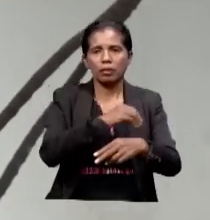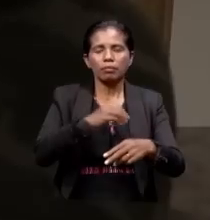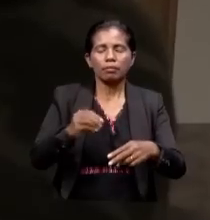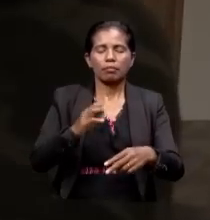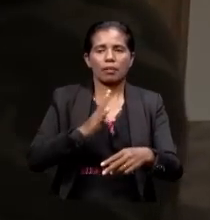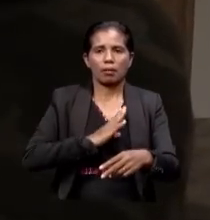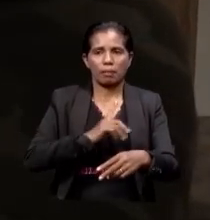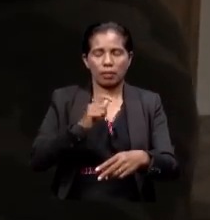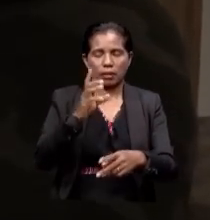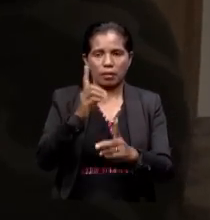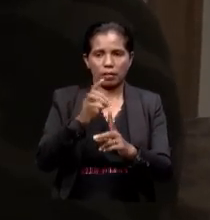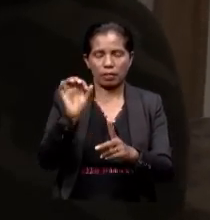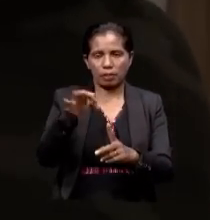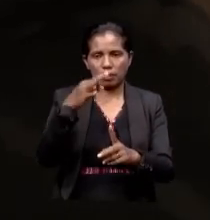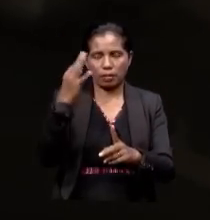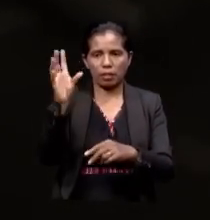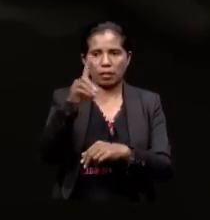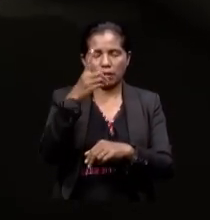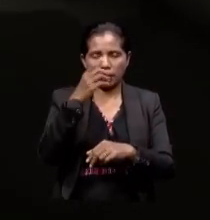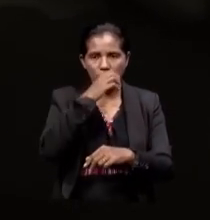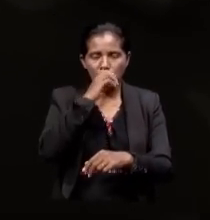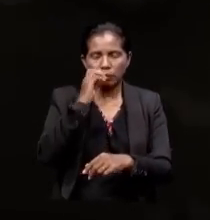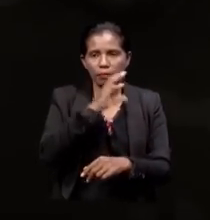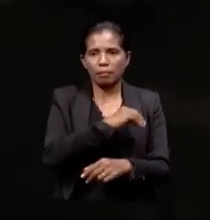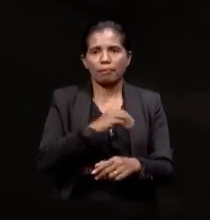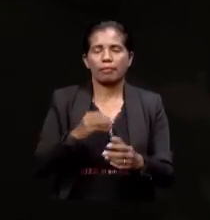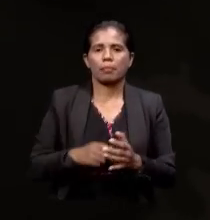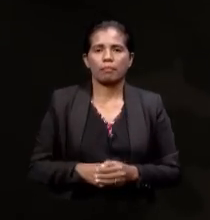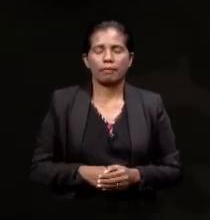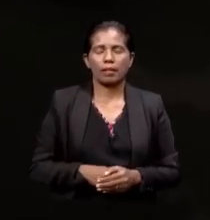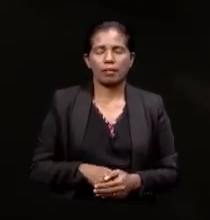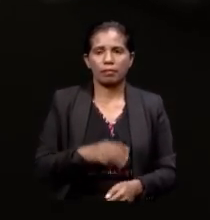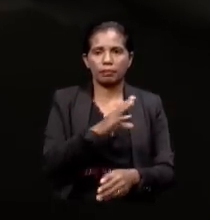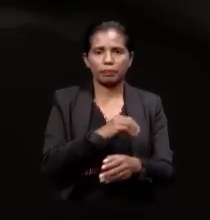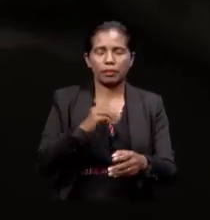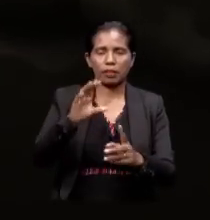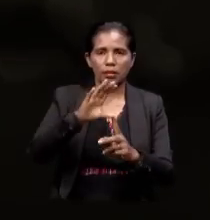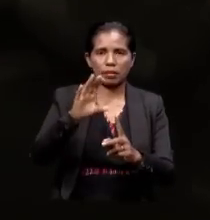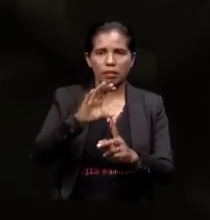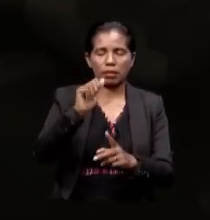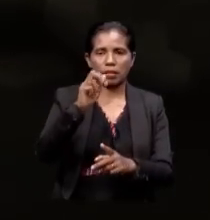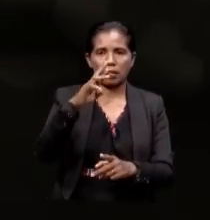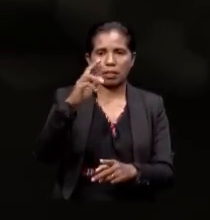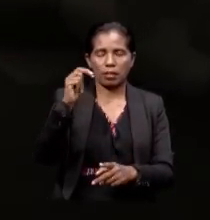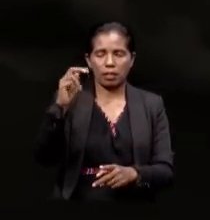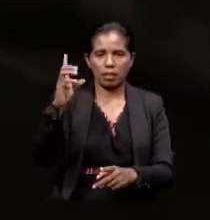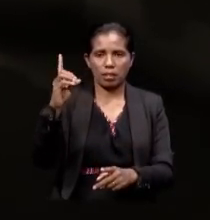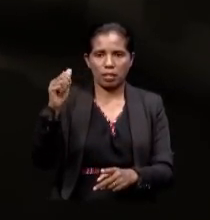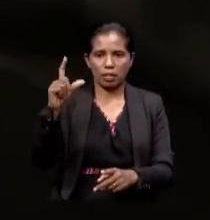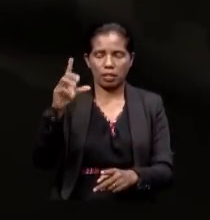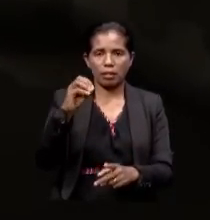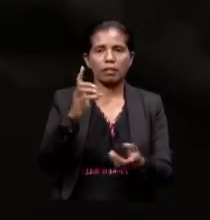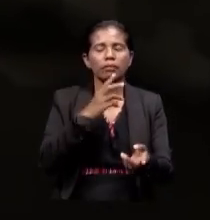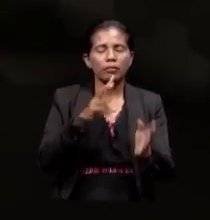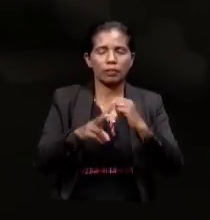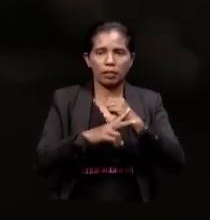Loron Sanulo Essencia, madrugada. Porta-voz Penitente Comando-Geral, Superintendente C. Fernando de Arrozo Hateten, vítima